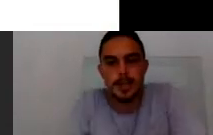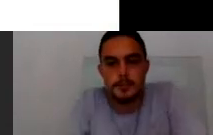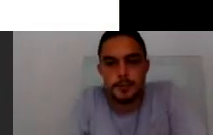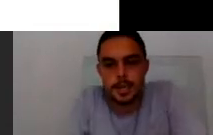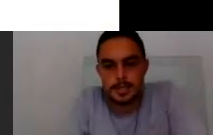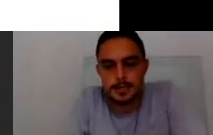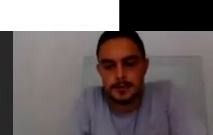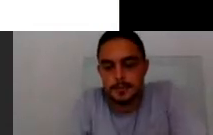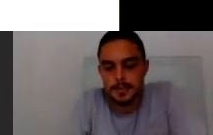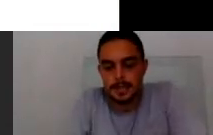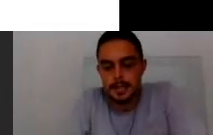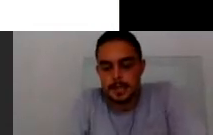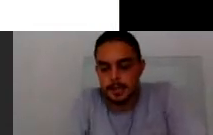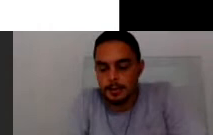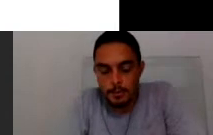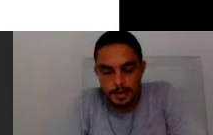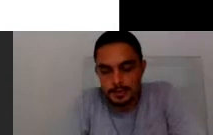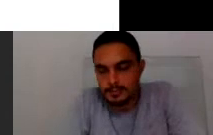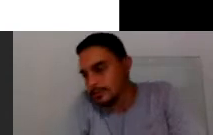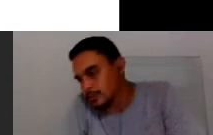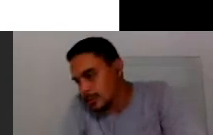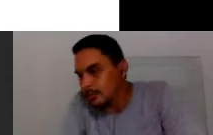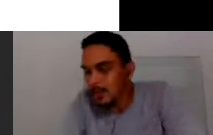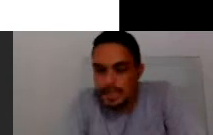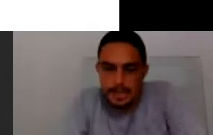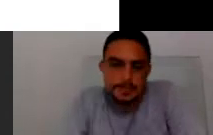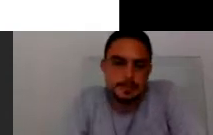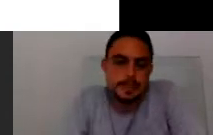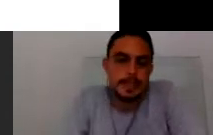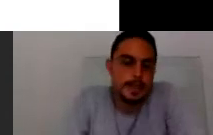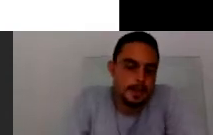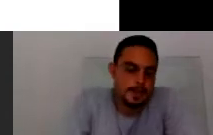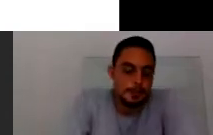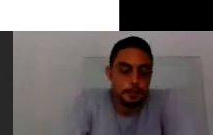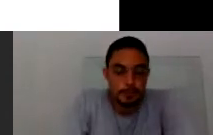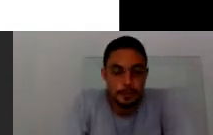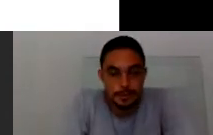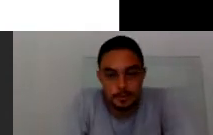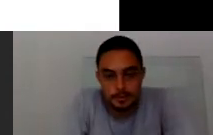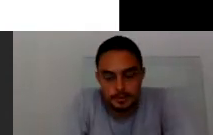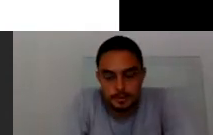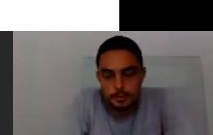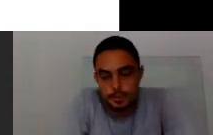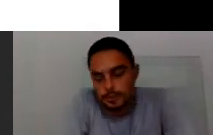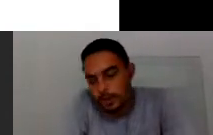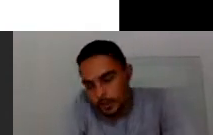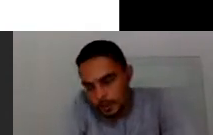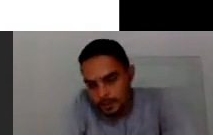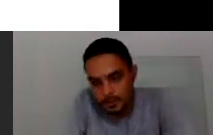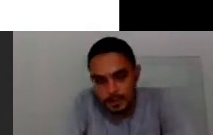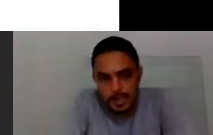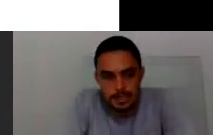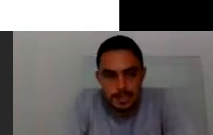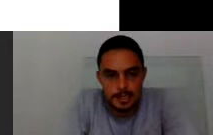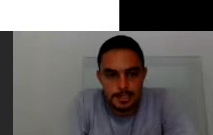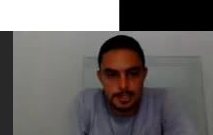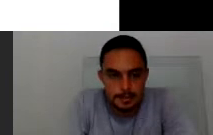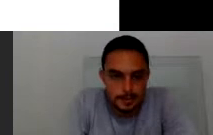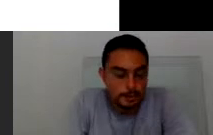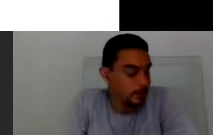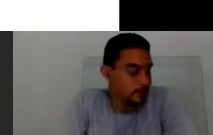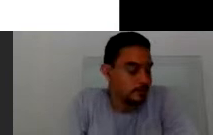que interferem na infiltração. Tá? Compactação do solo é uma delas, tá? Tipo de textura de solo é